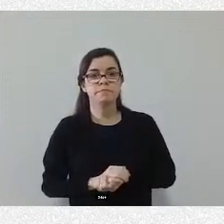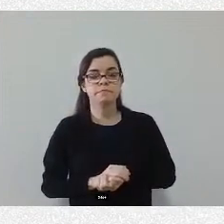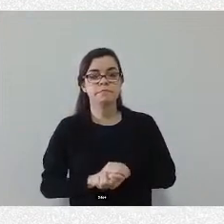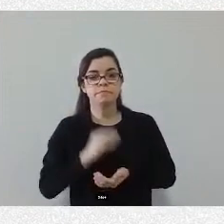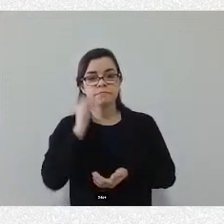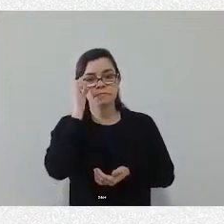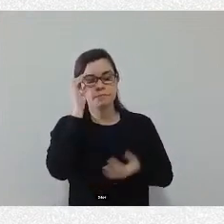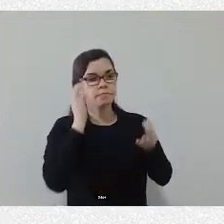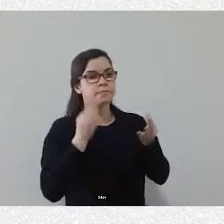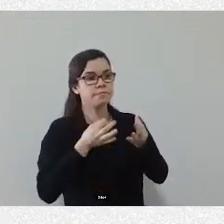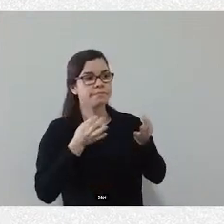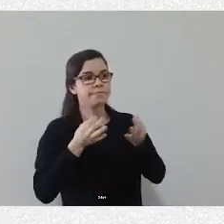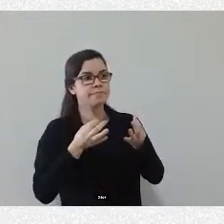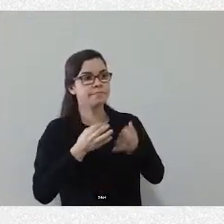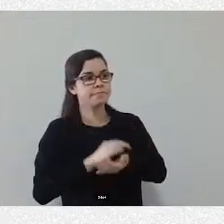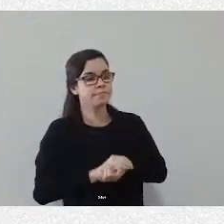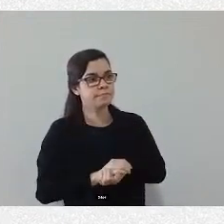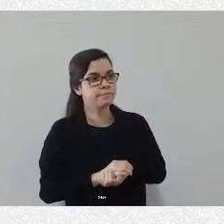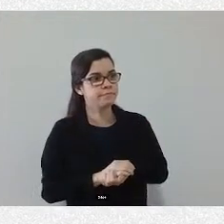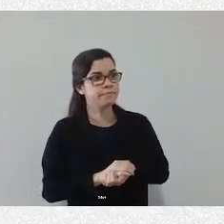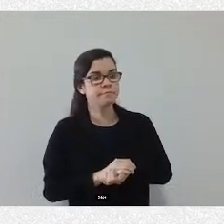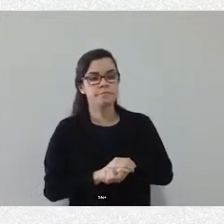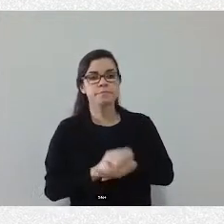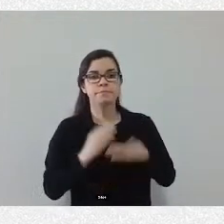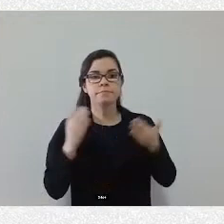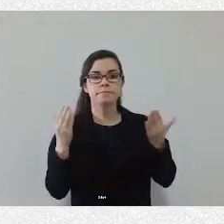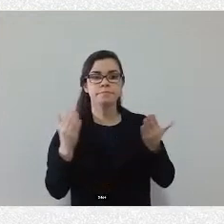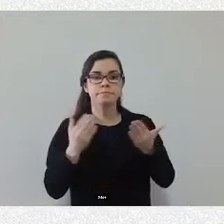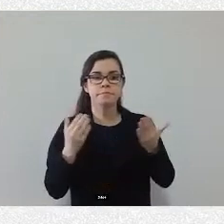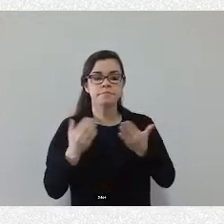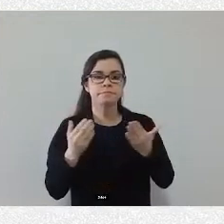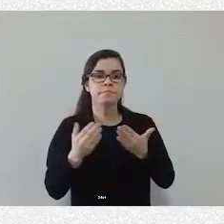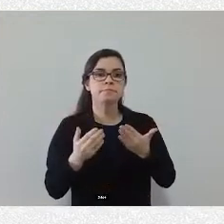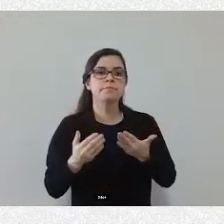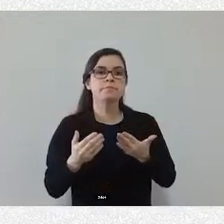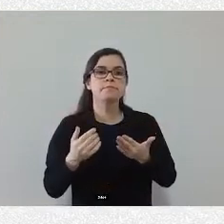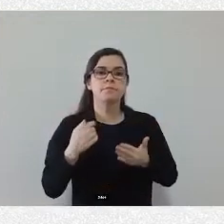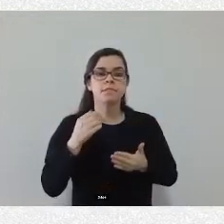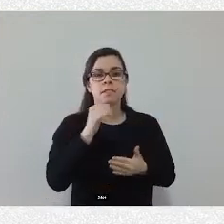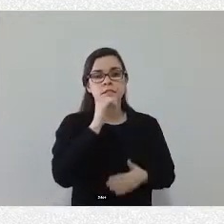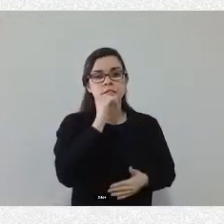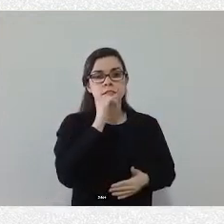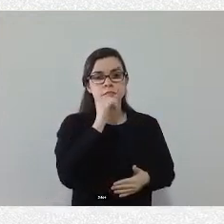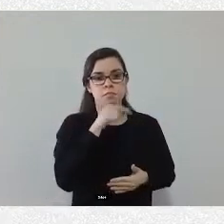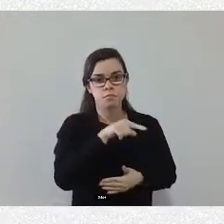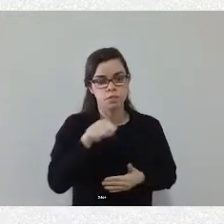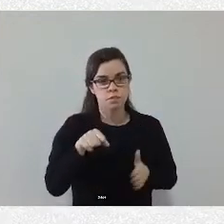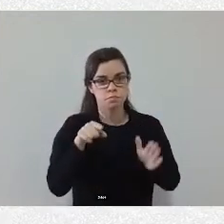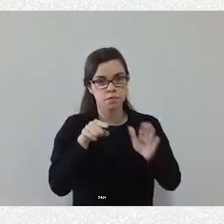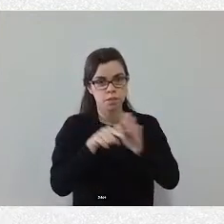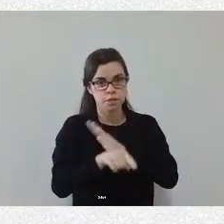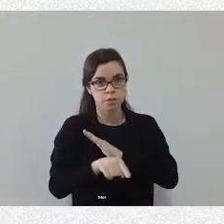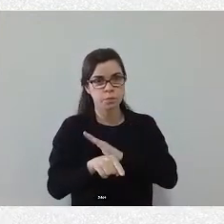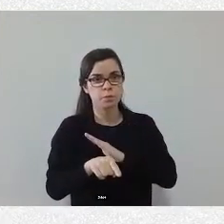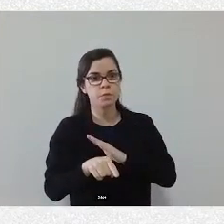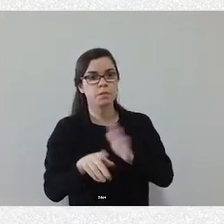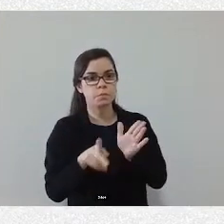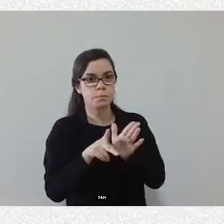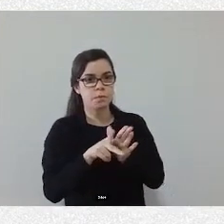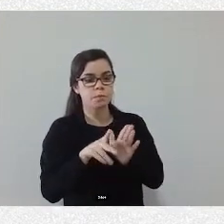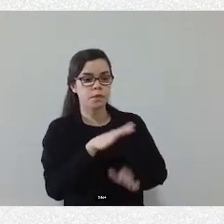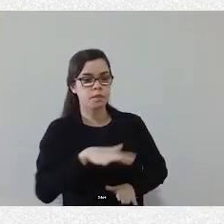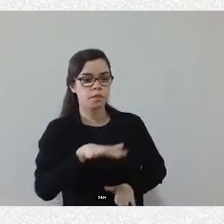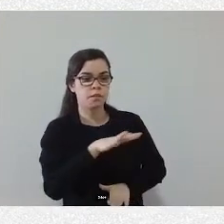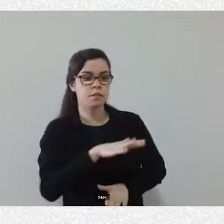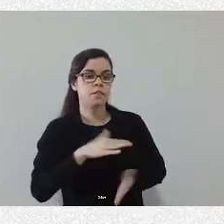Perfeito. Em relação ao questionamento realizado à Secretaria Municipal de Saúde, a aplicação de